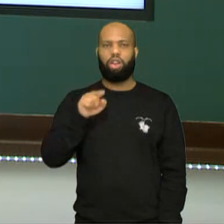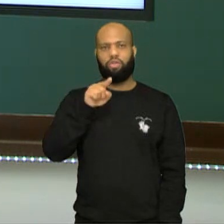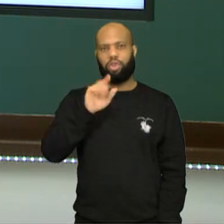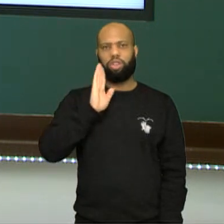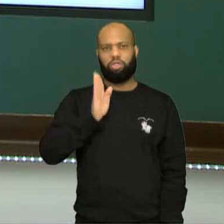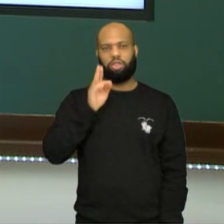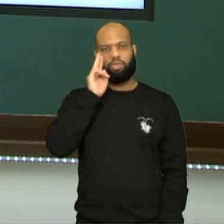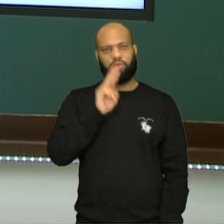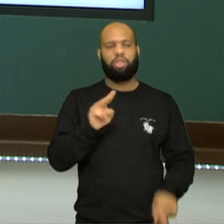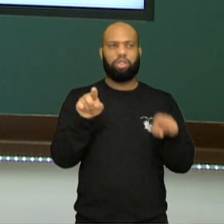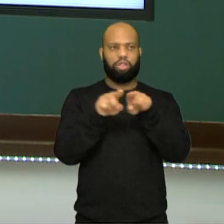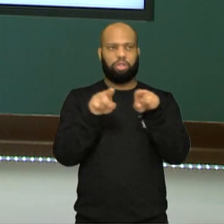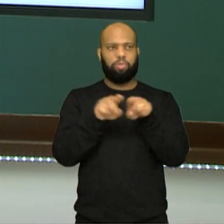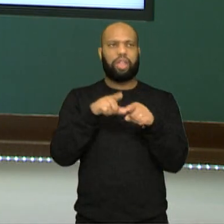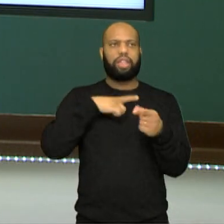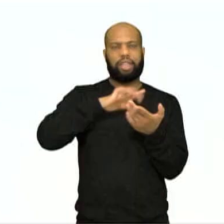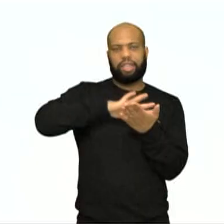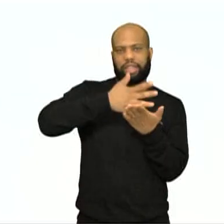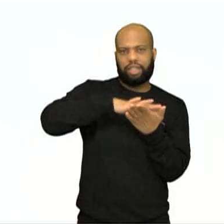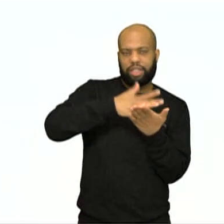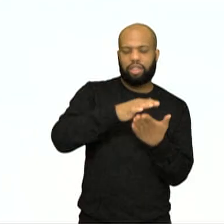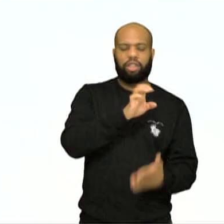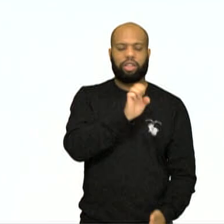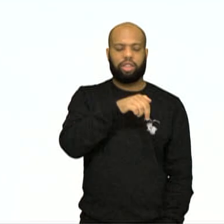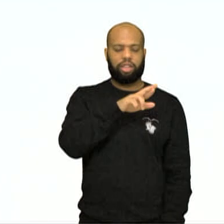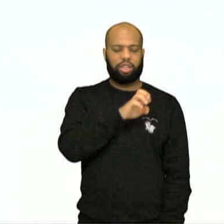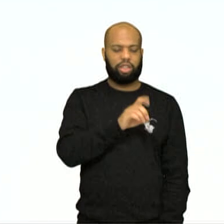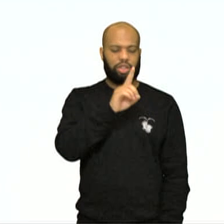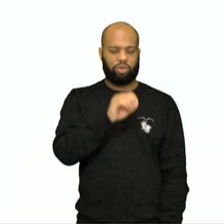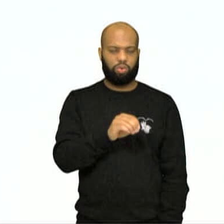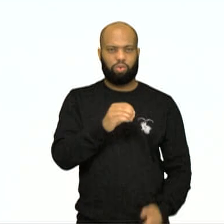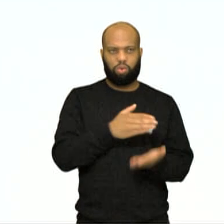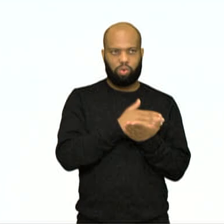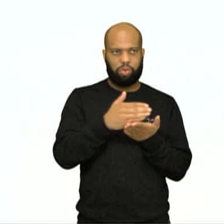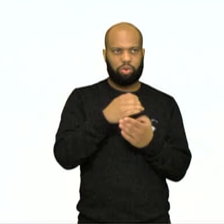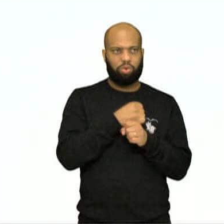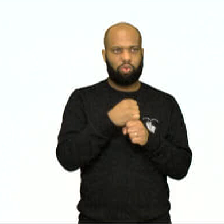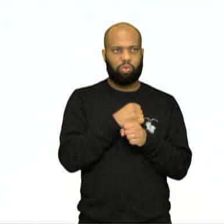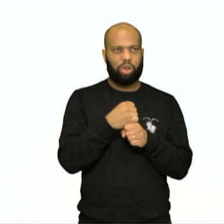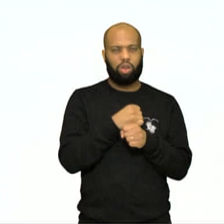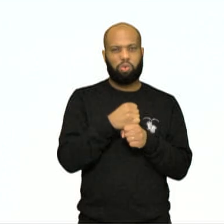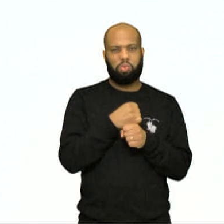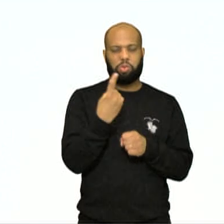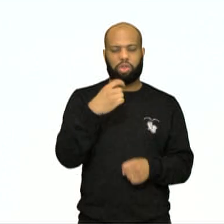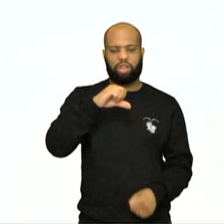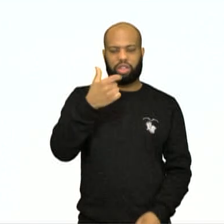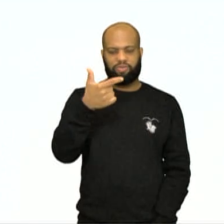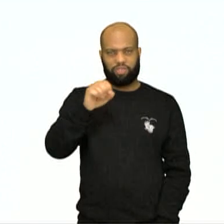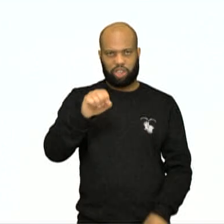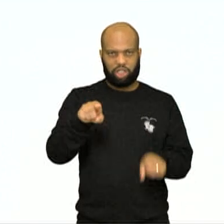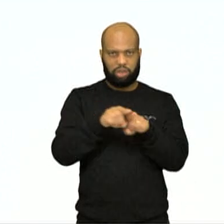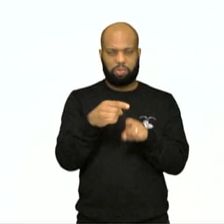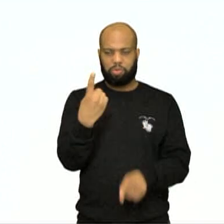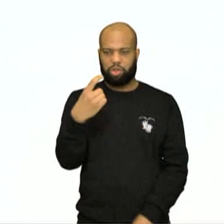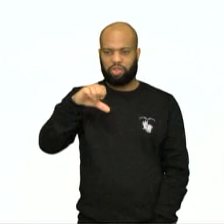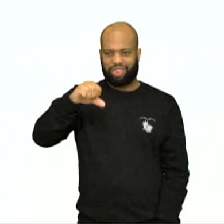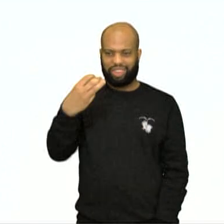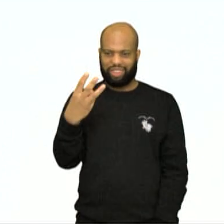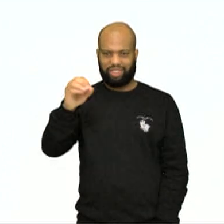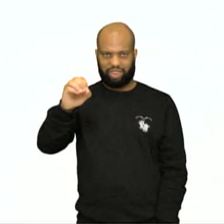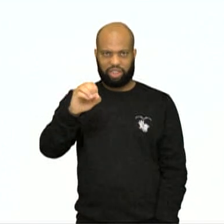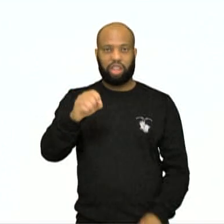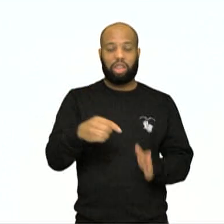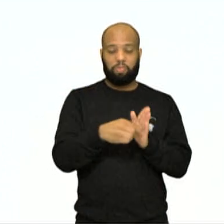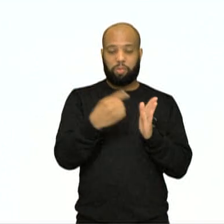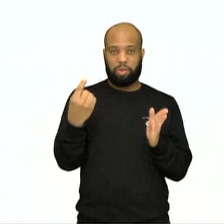você já ouviu. E o samba enredo, que surgiu nos anos 20 e 30, né? Inclusive, a primeira escola de samba foi a Deixa